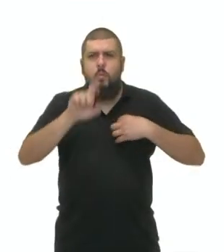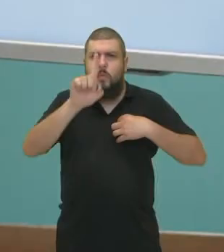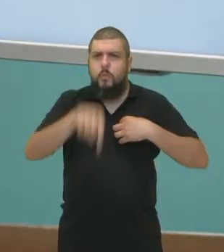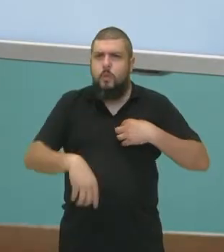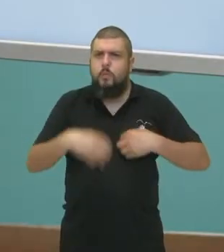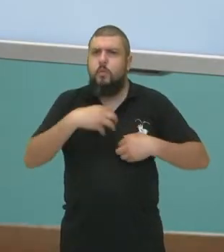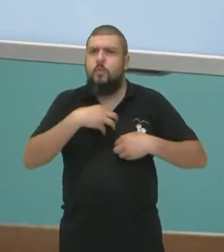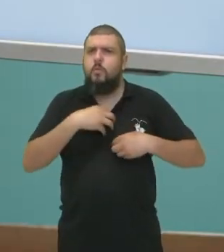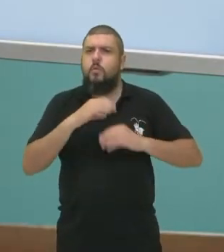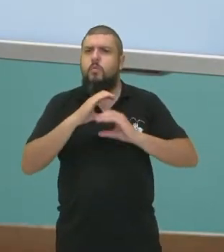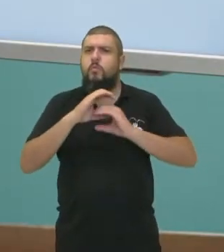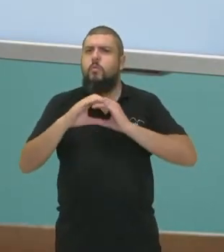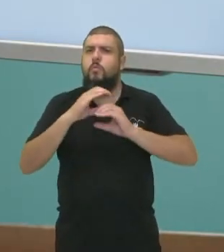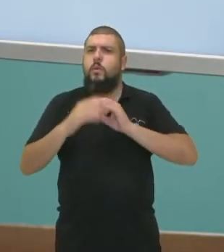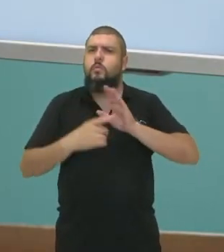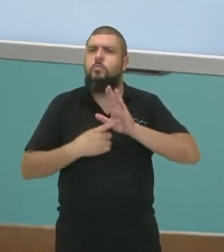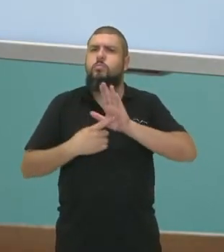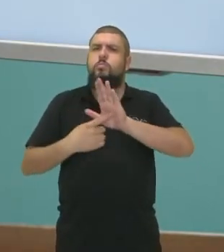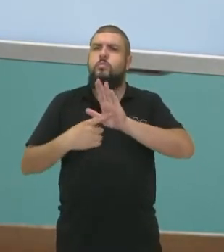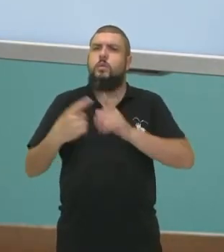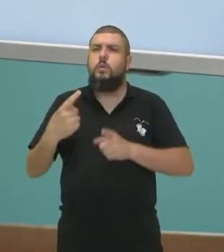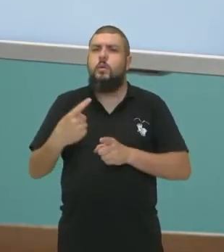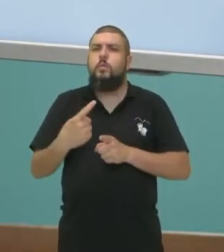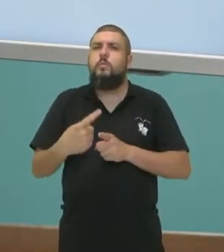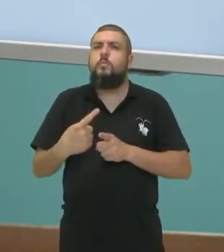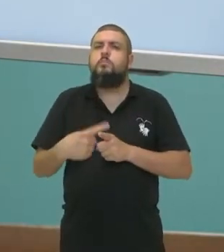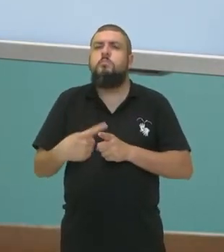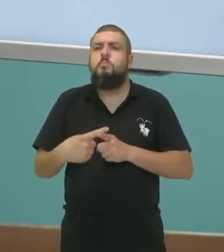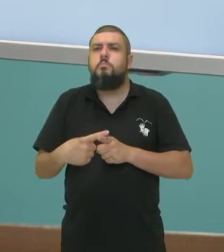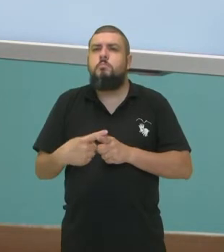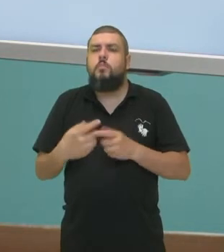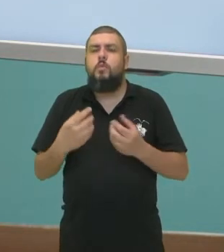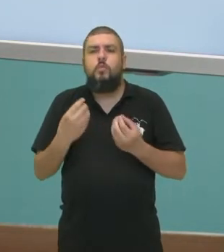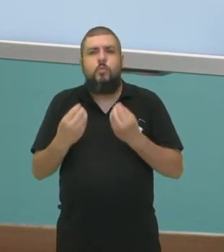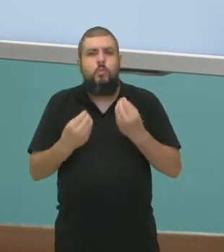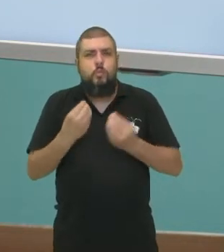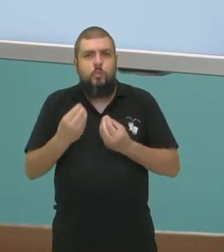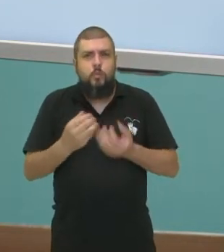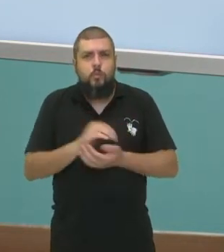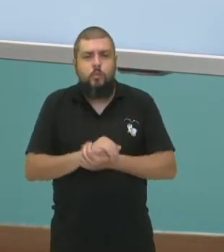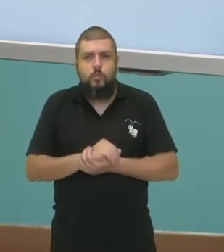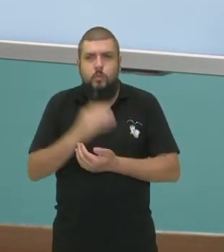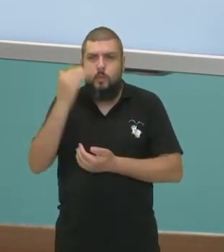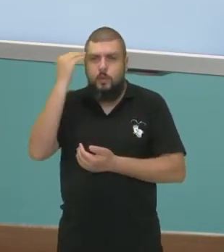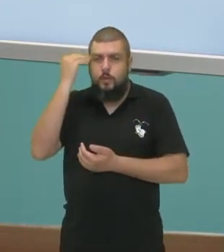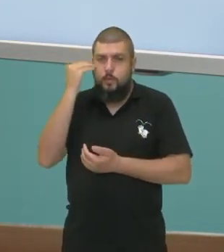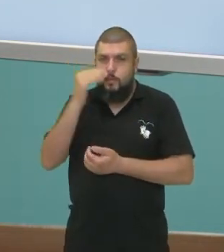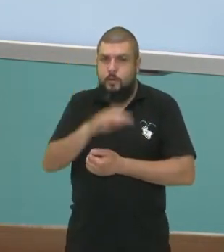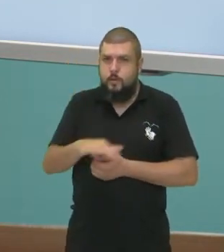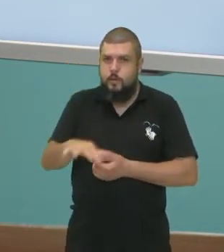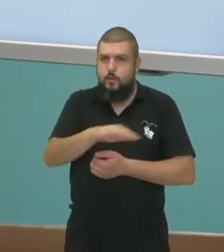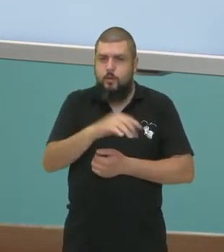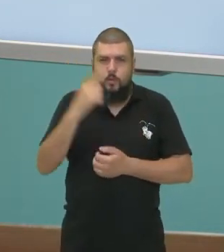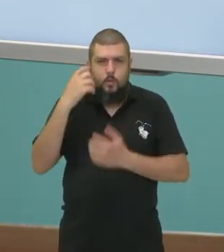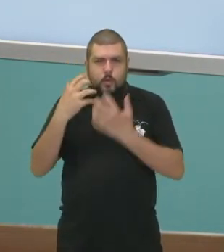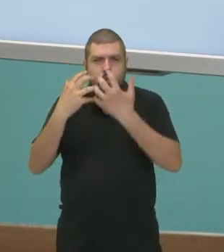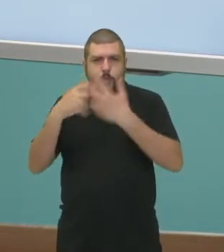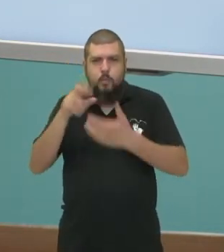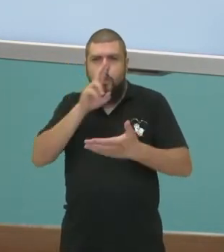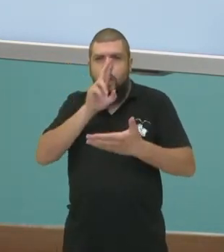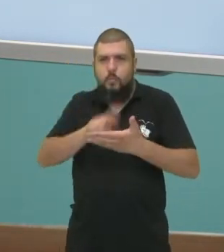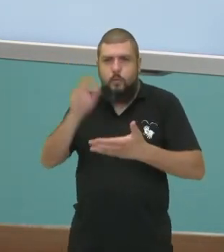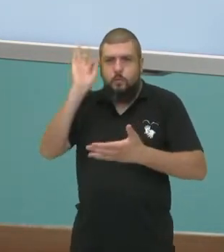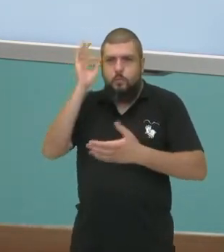Então, qual é o motivo que leva aí, né, a roupa a ser um meio de comunicação para os adolescentes? Então, reflitam, respondam e